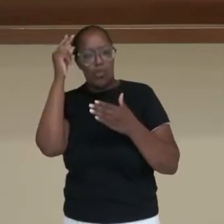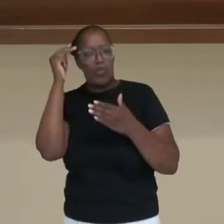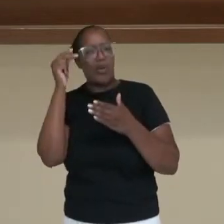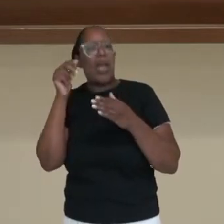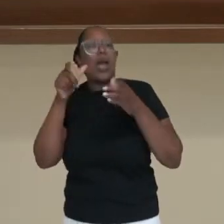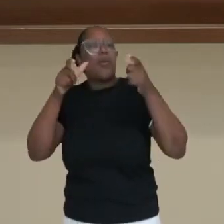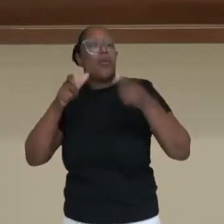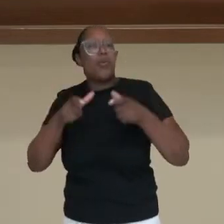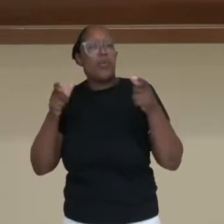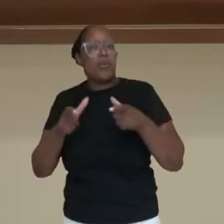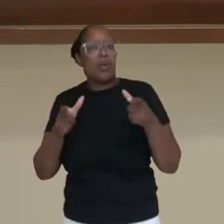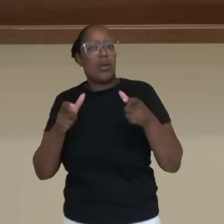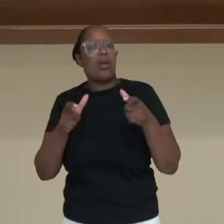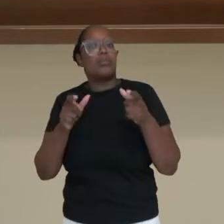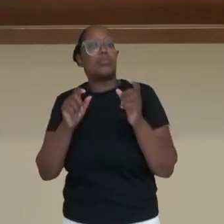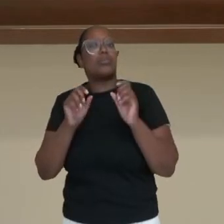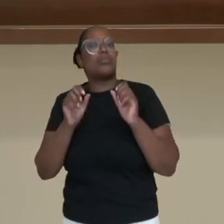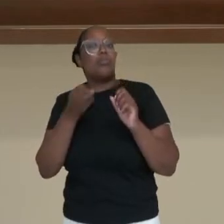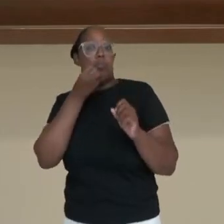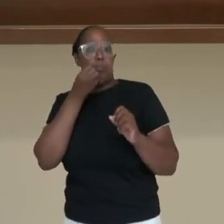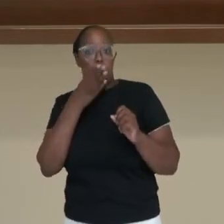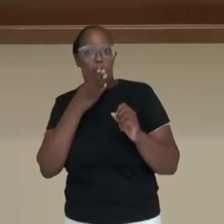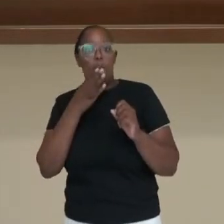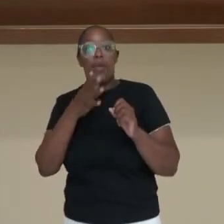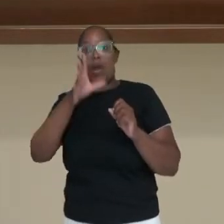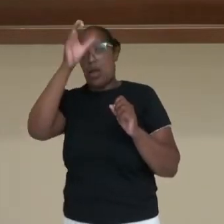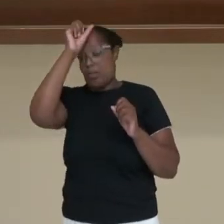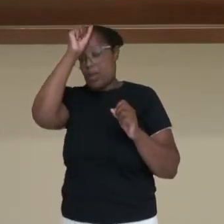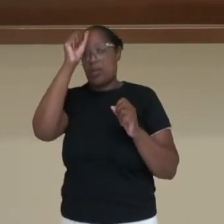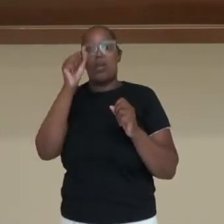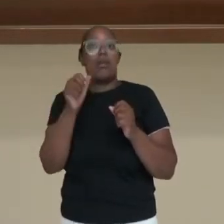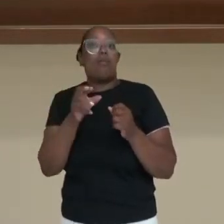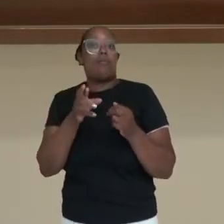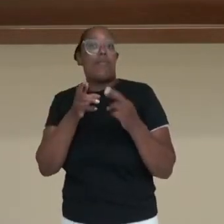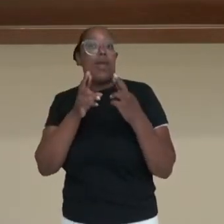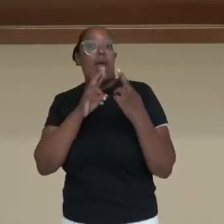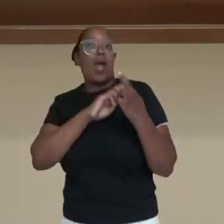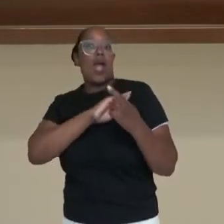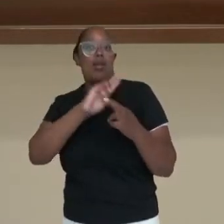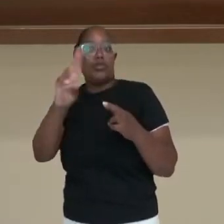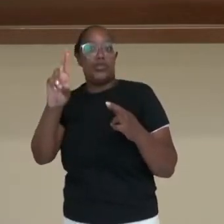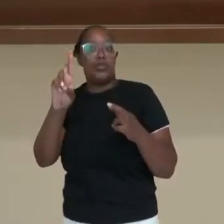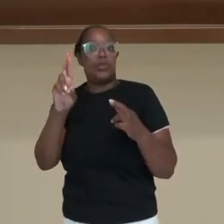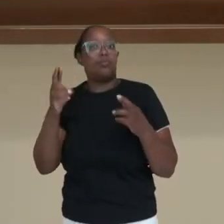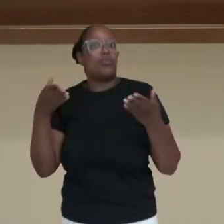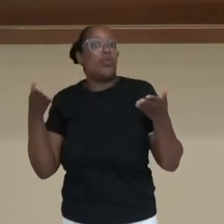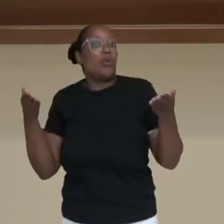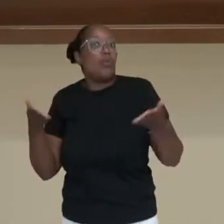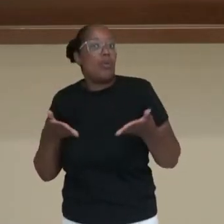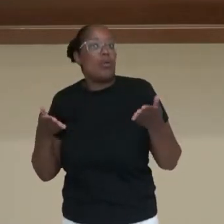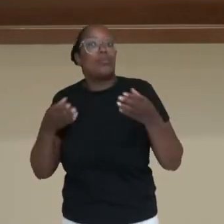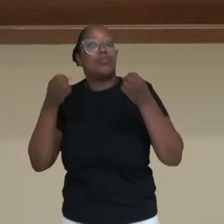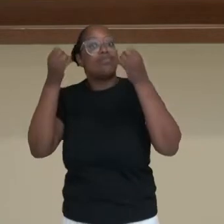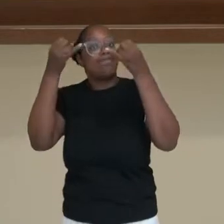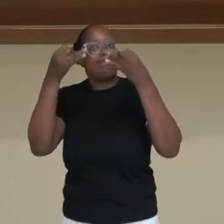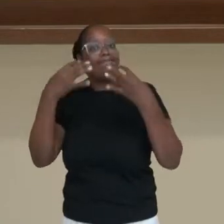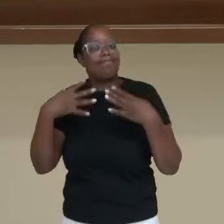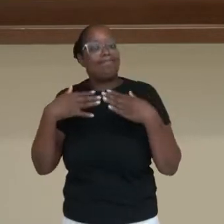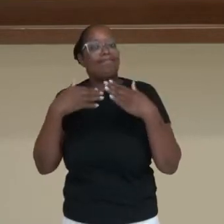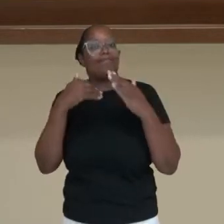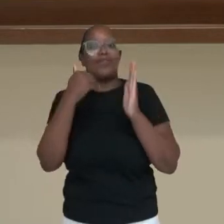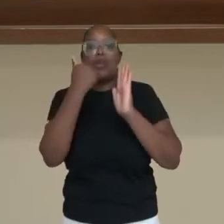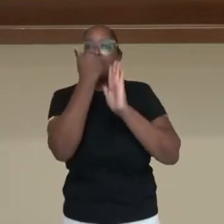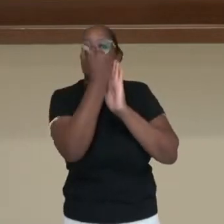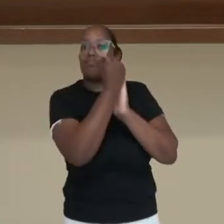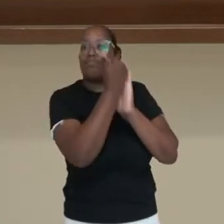Escreva um texto de pelo menos um parágrafo justificando a sua resposta. Bom, então vamos lá, vamos por partes, né? Eu tinha dito para